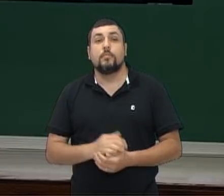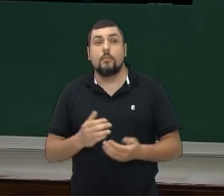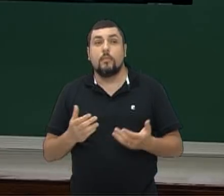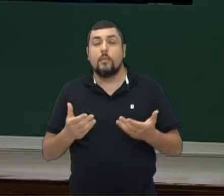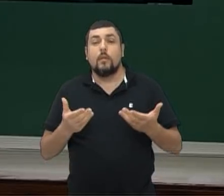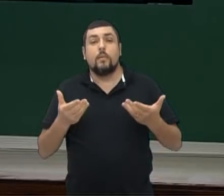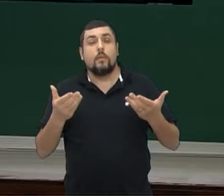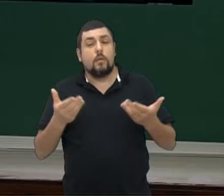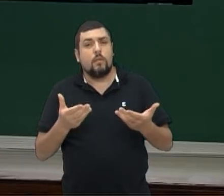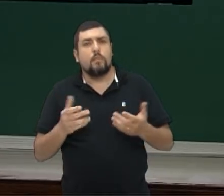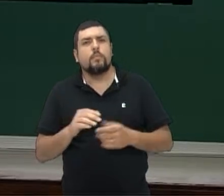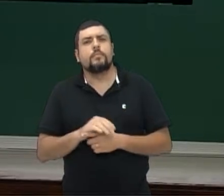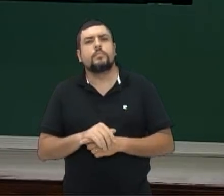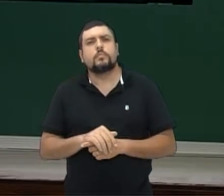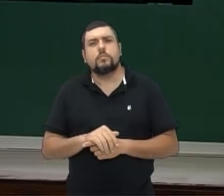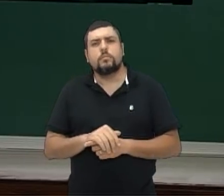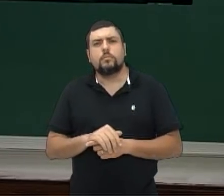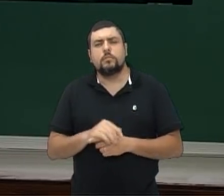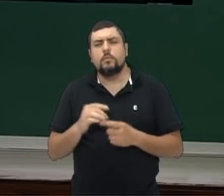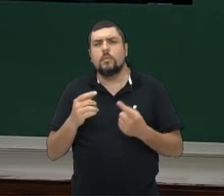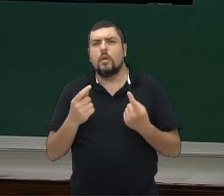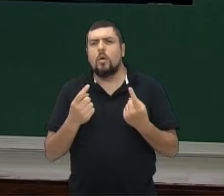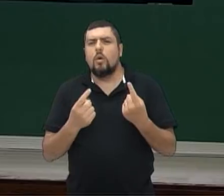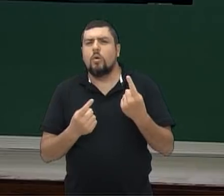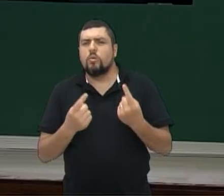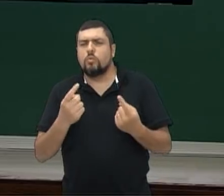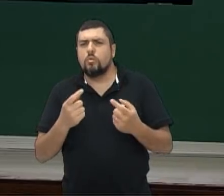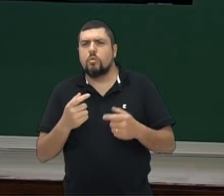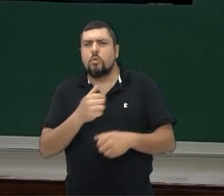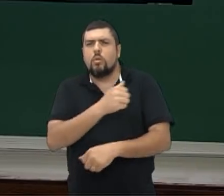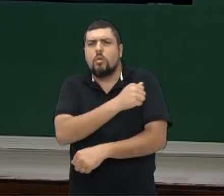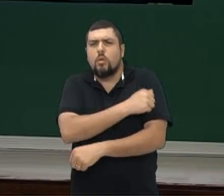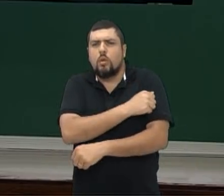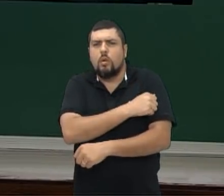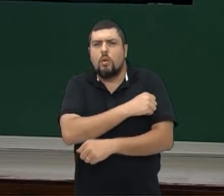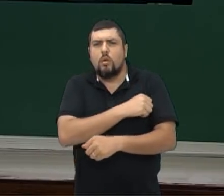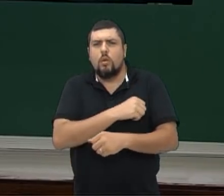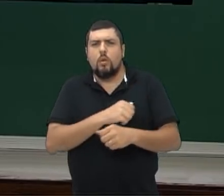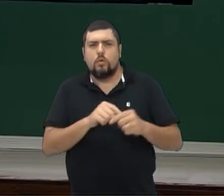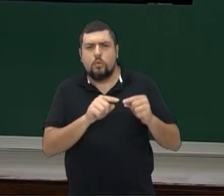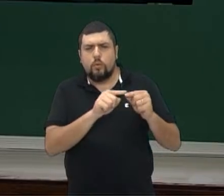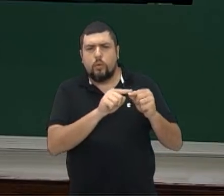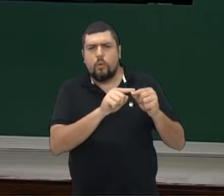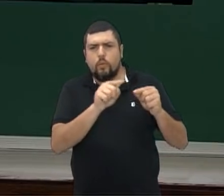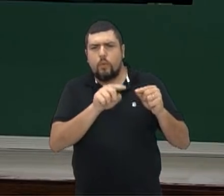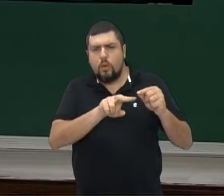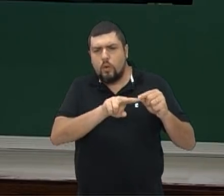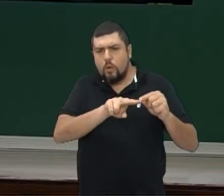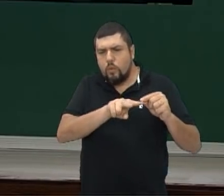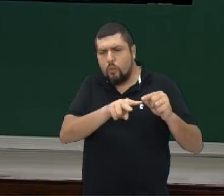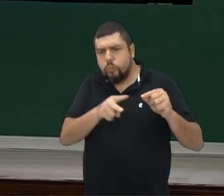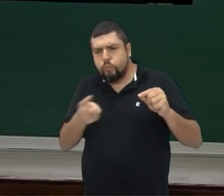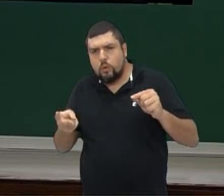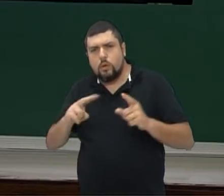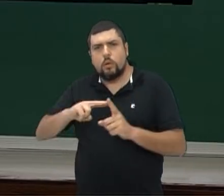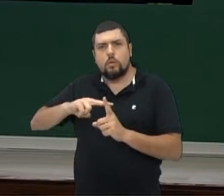Agora, qual foi o aluno que duplicou a base do polígono e conservou os outros dois